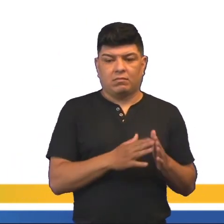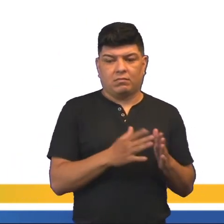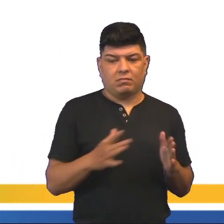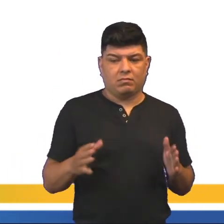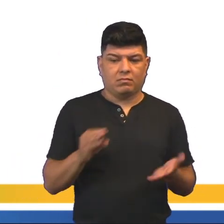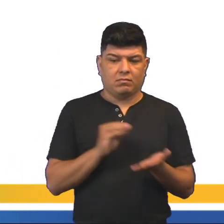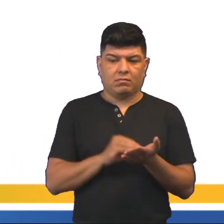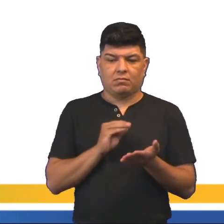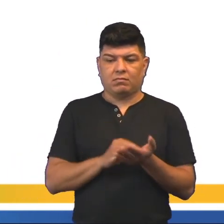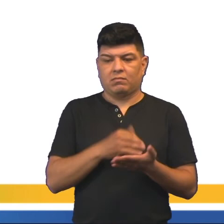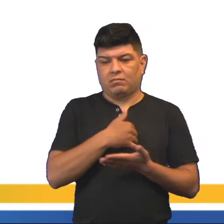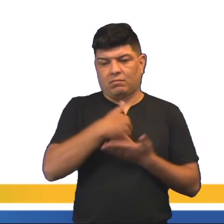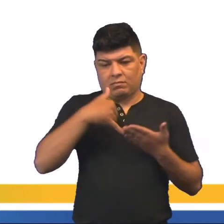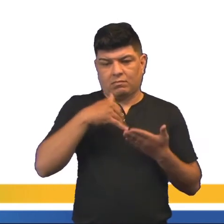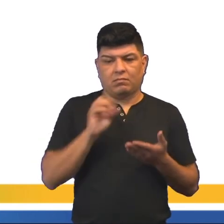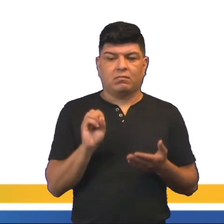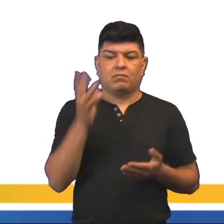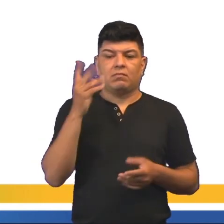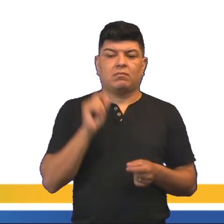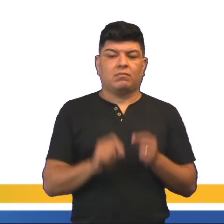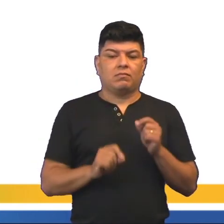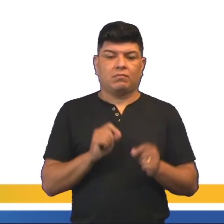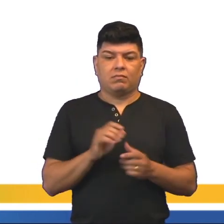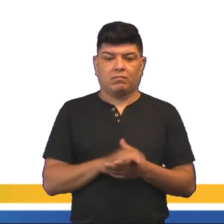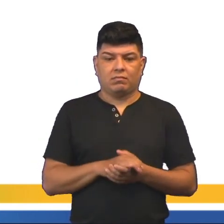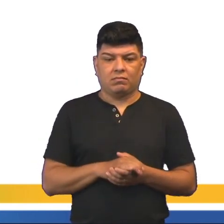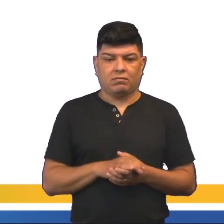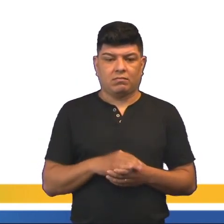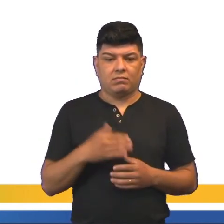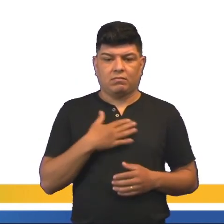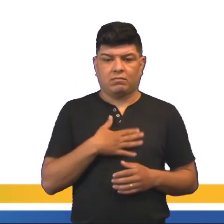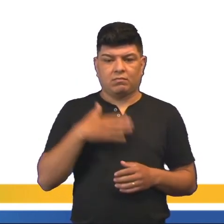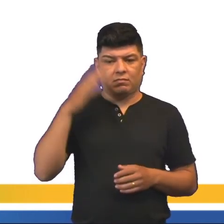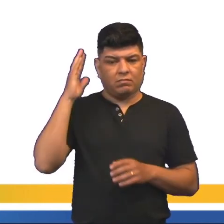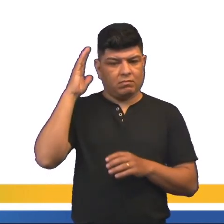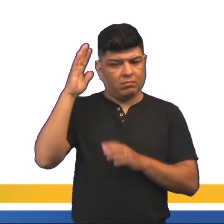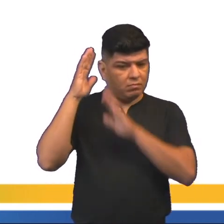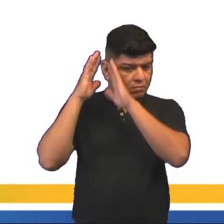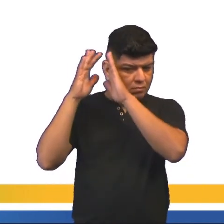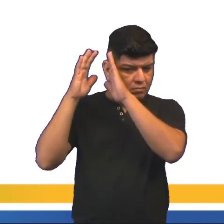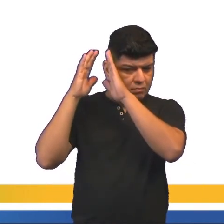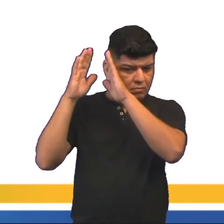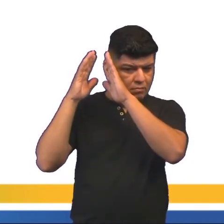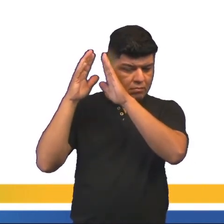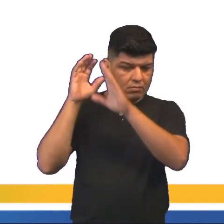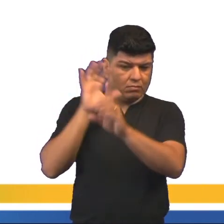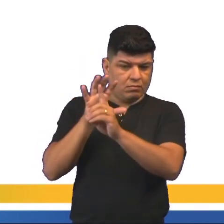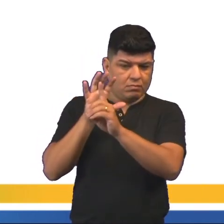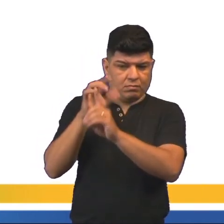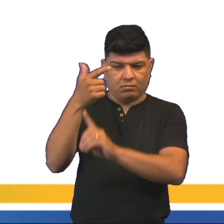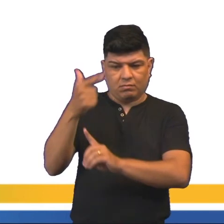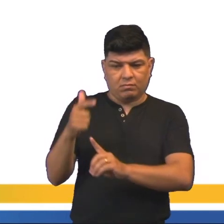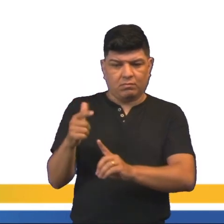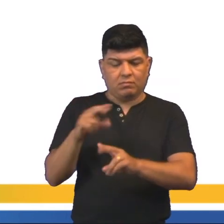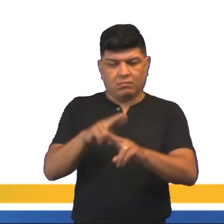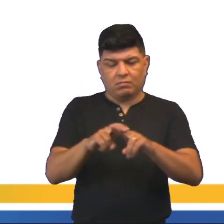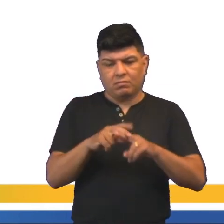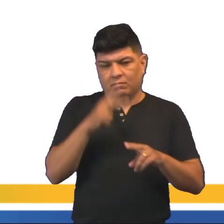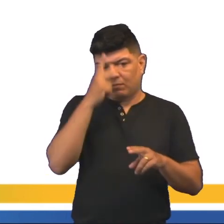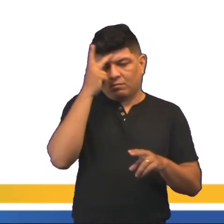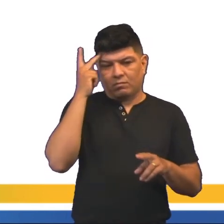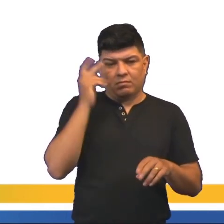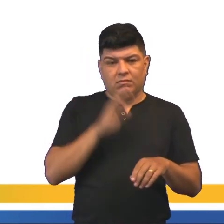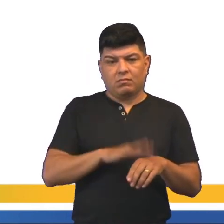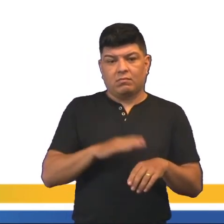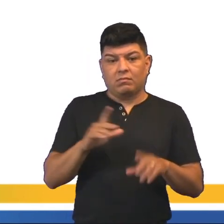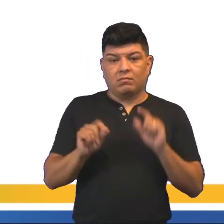de abstinência, o que pode acontecer? A área de prazer no cérebro ela vai deixar de ser estimulada e com isso a pessoa vai ficar